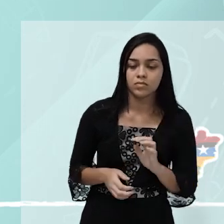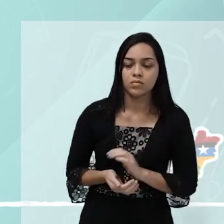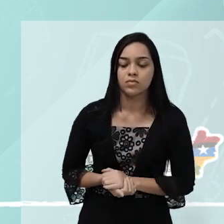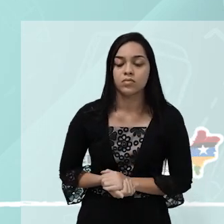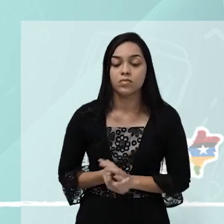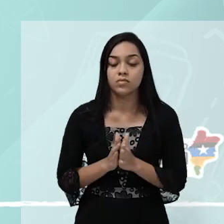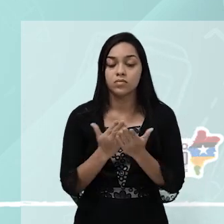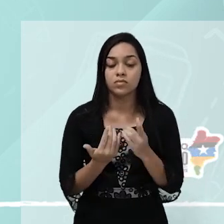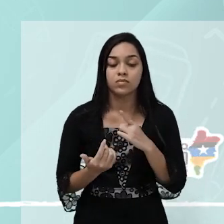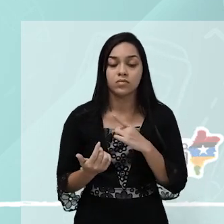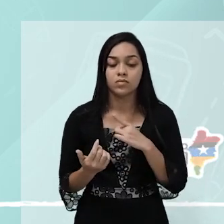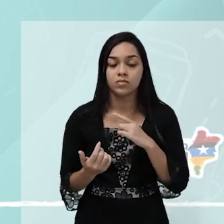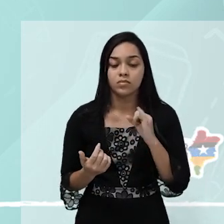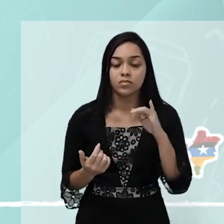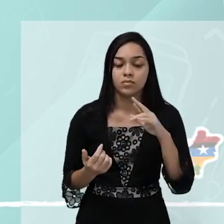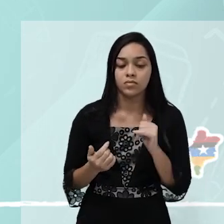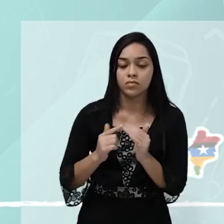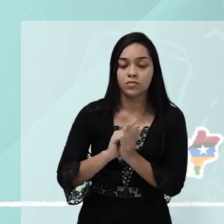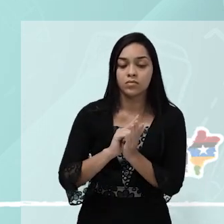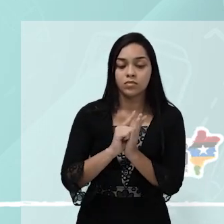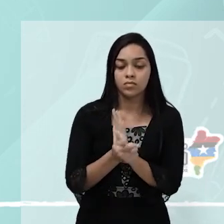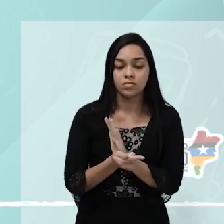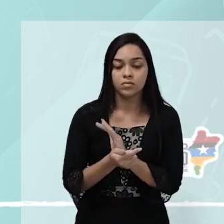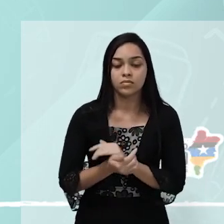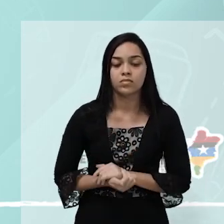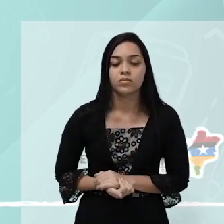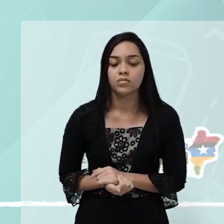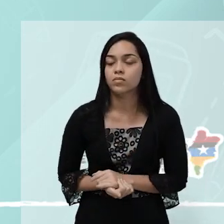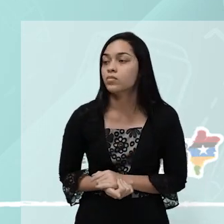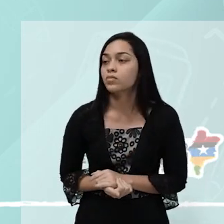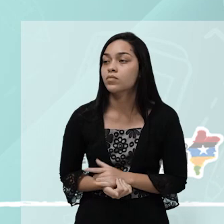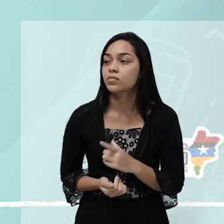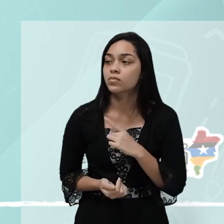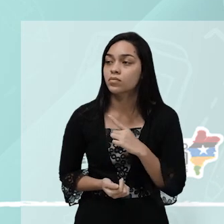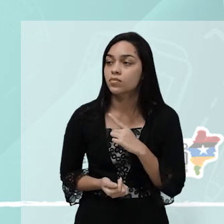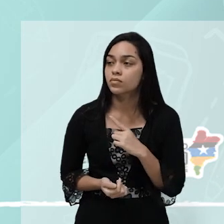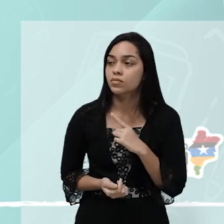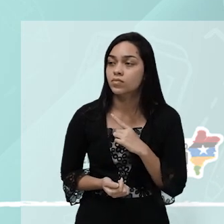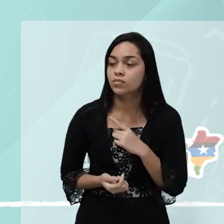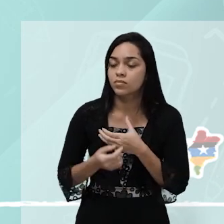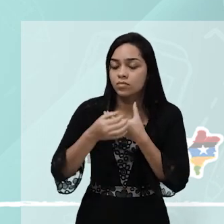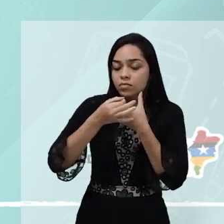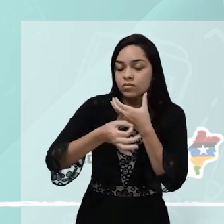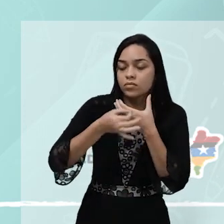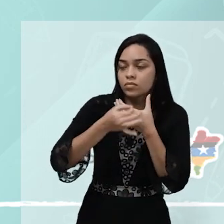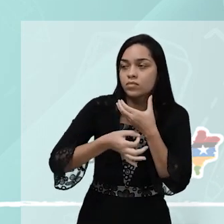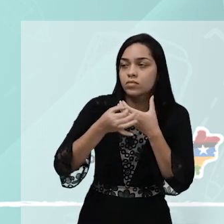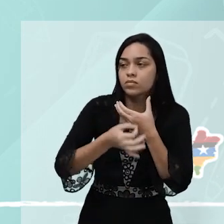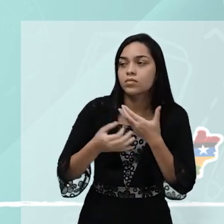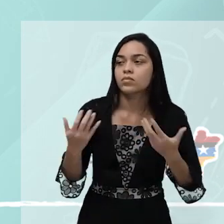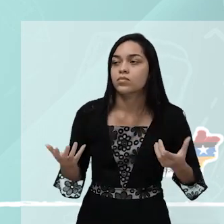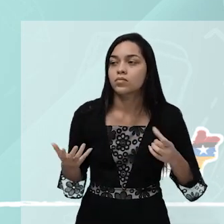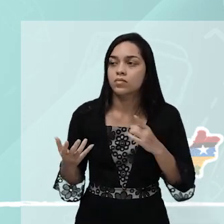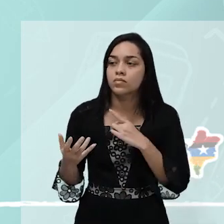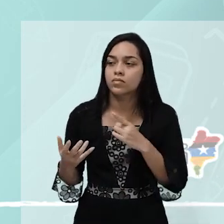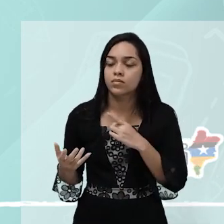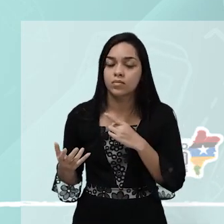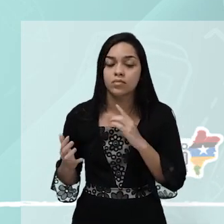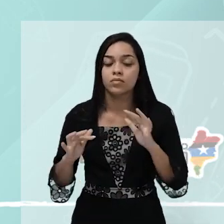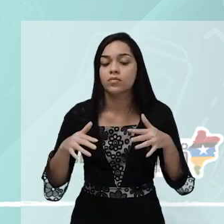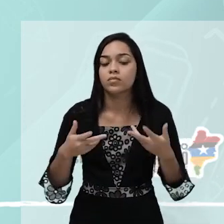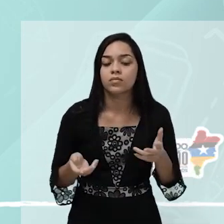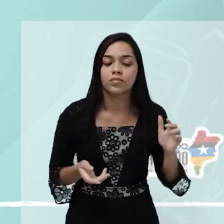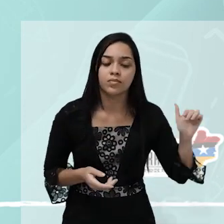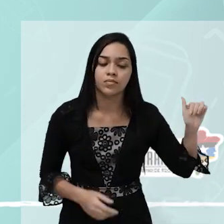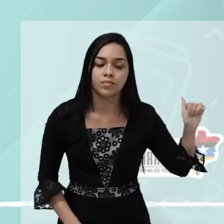Mancha. Essa obra faz uma sátira ao gênero, né? Faz aí uma crítica, uma sátira, né? Tem um pouco de humor. A qual